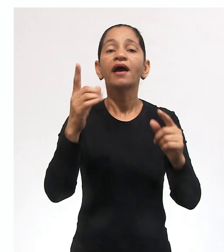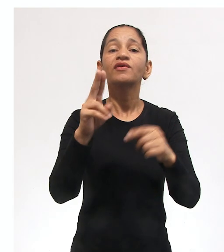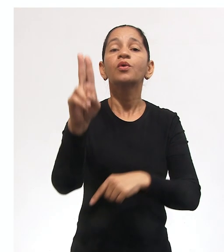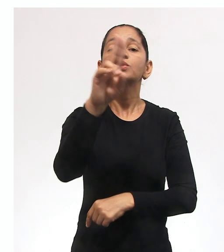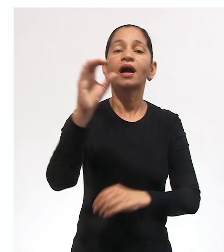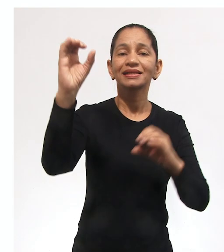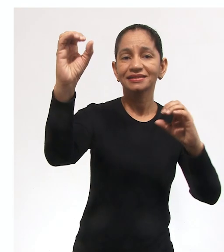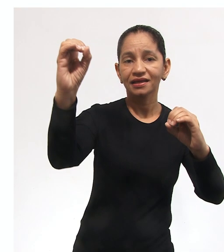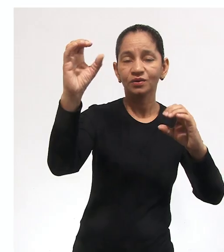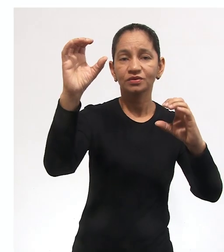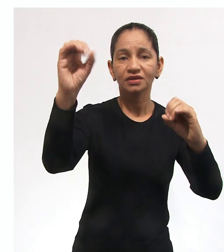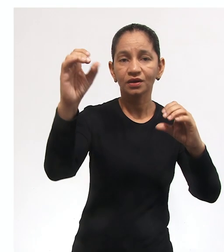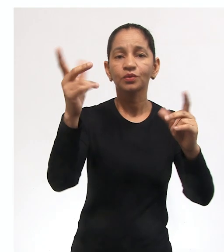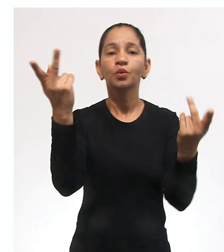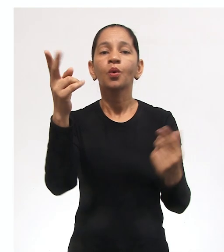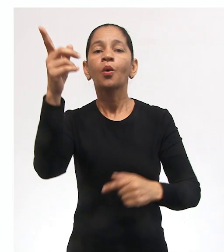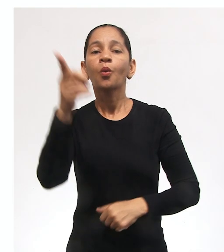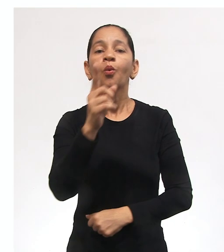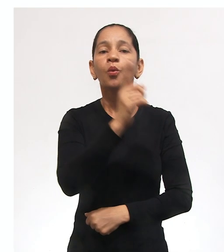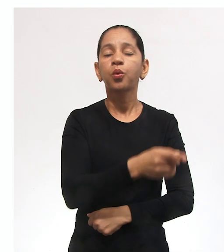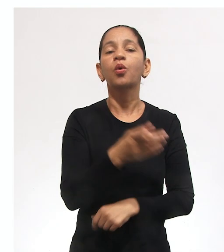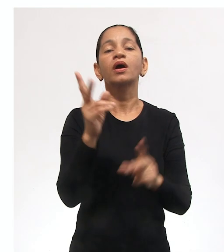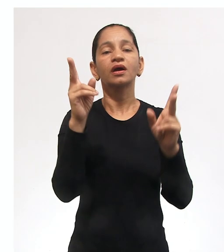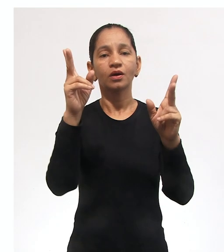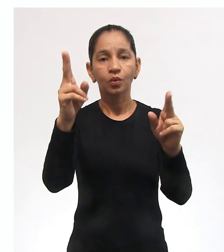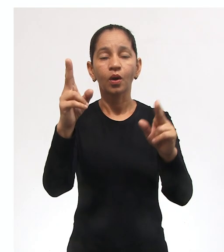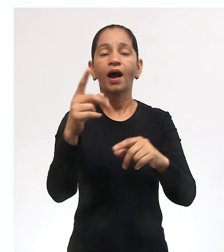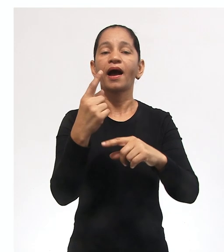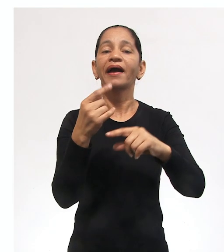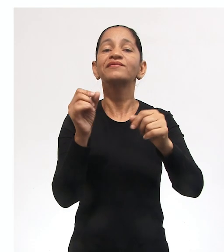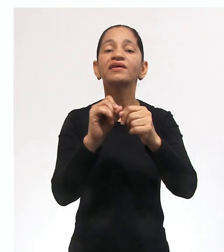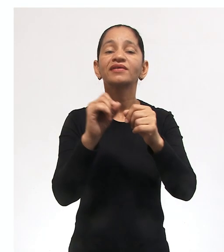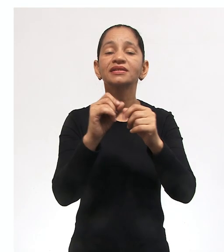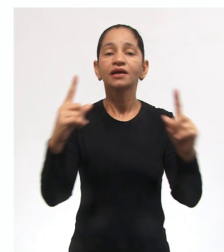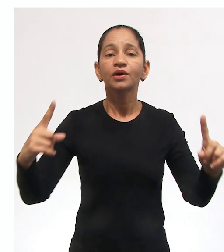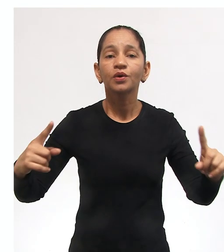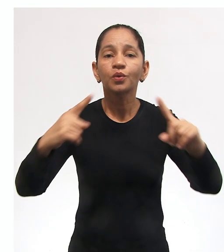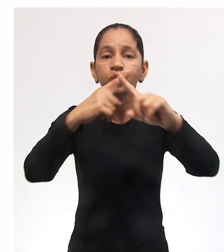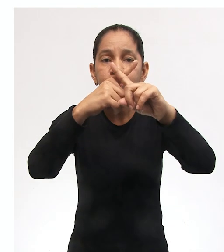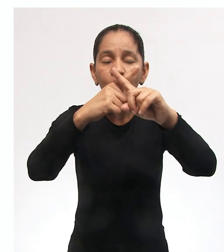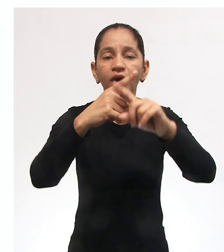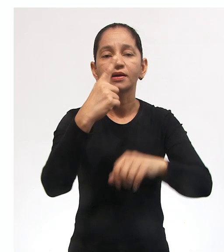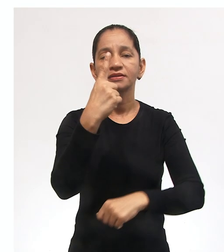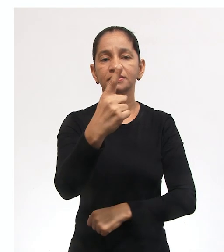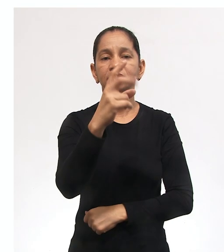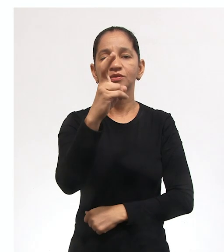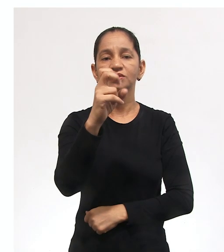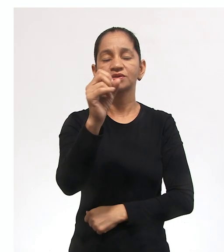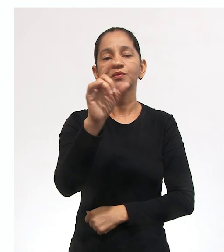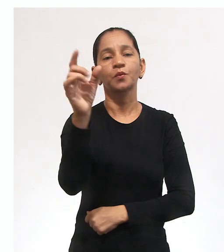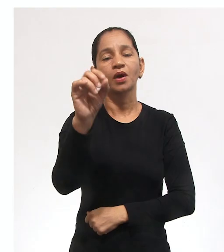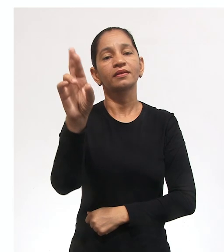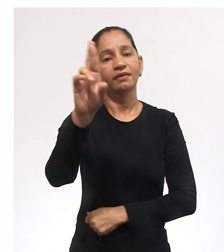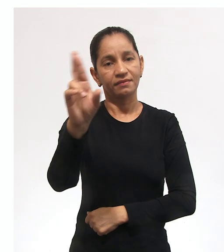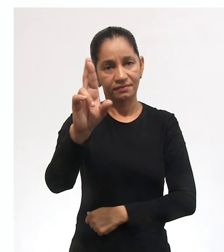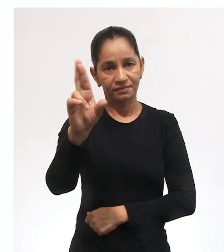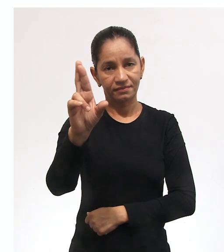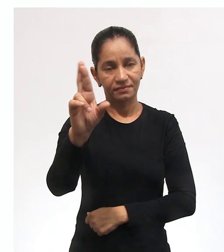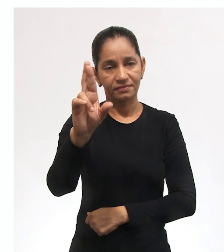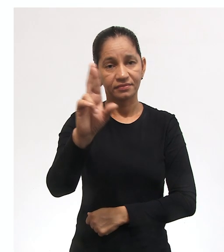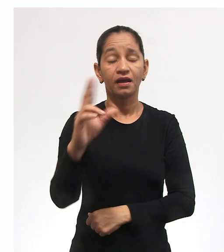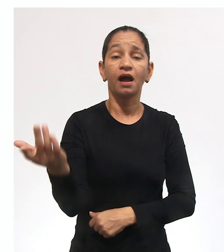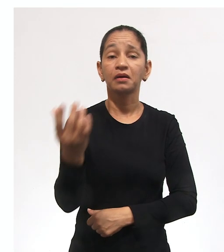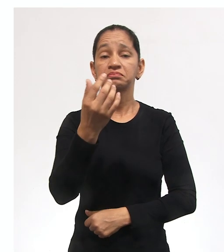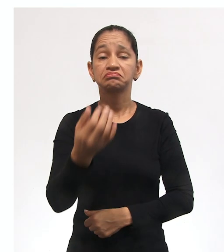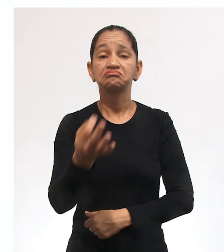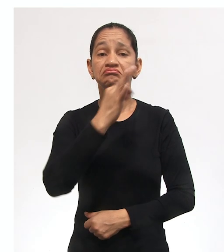as simplificações. 5 vezes 30 é igual a R$150, ou seja, ele vendeu R$3.000 em produtos